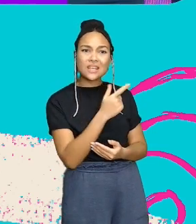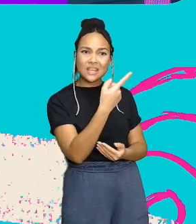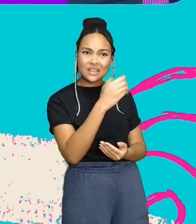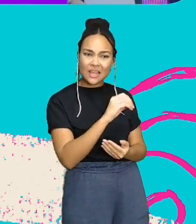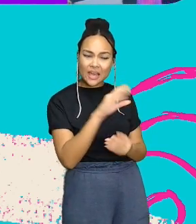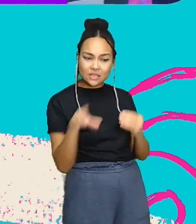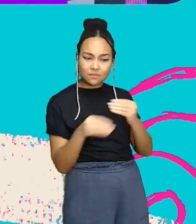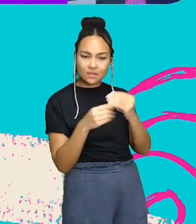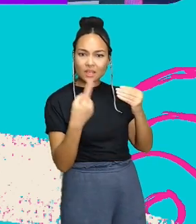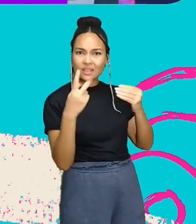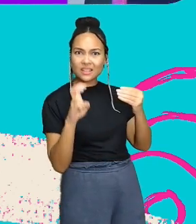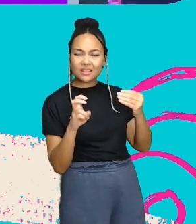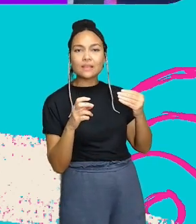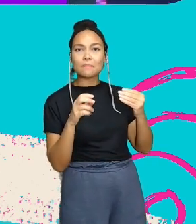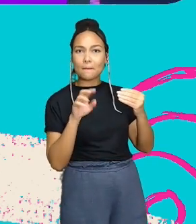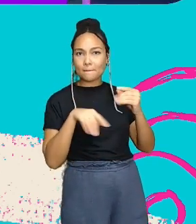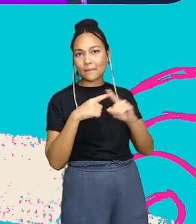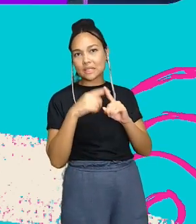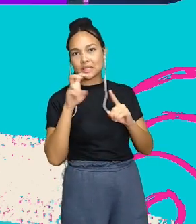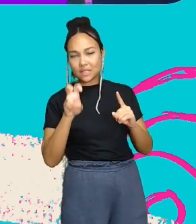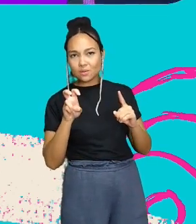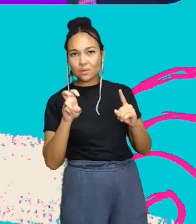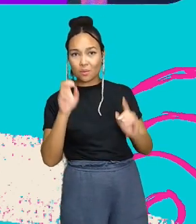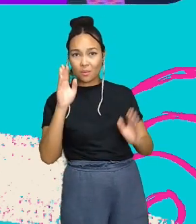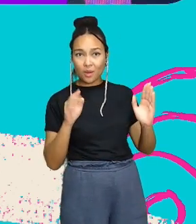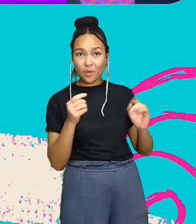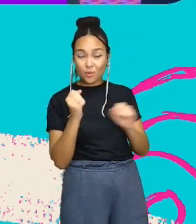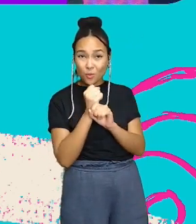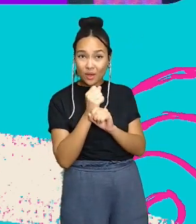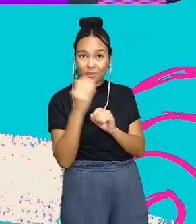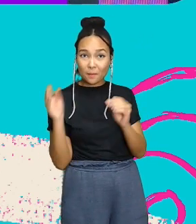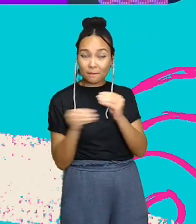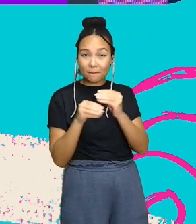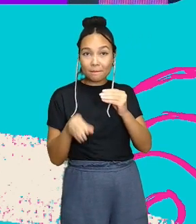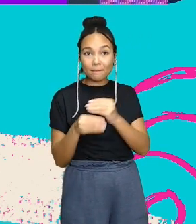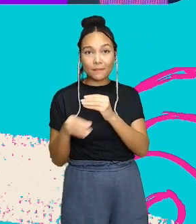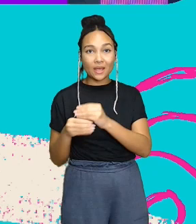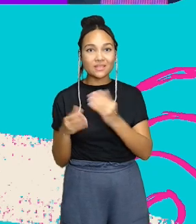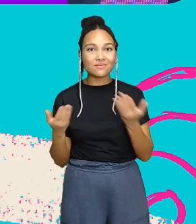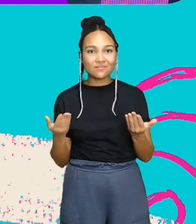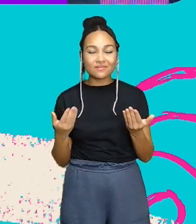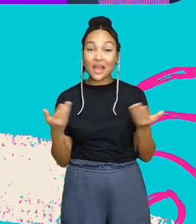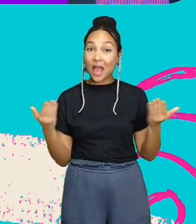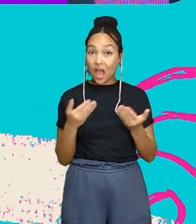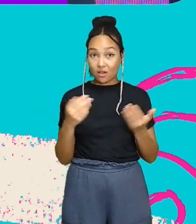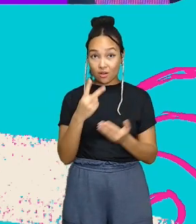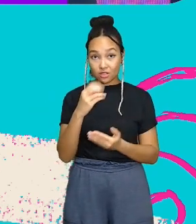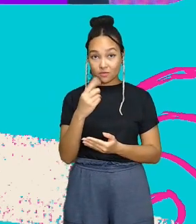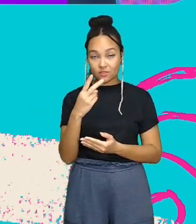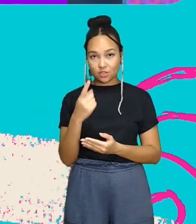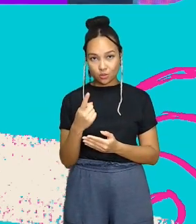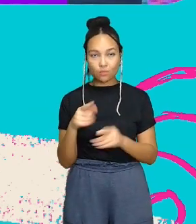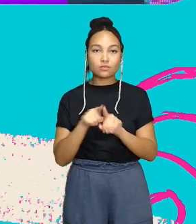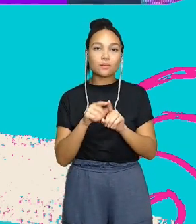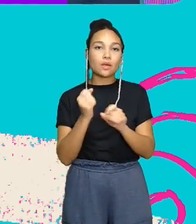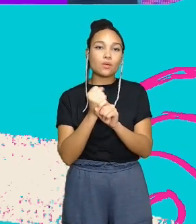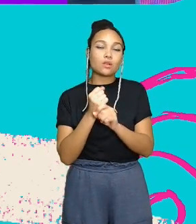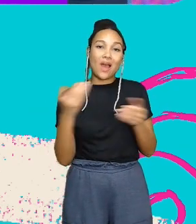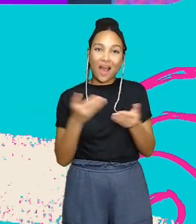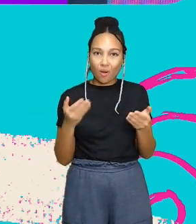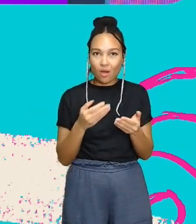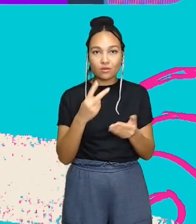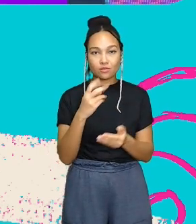em intervalo de um ano. E agora? Não tivemos em 2021 e 2022 ainda